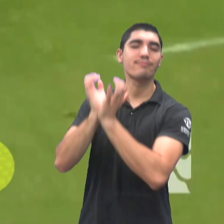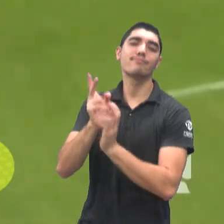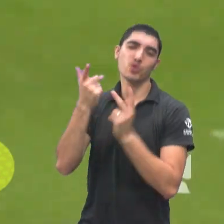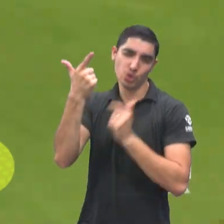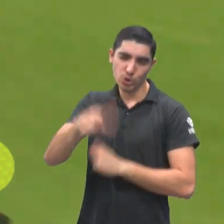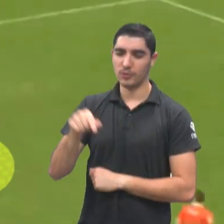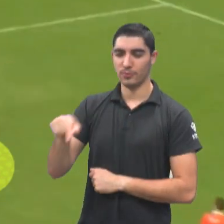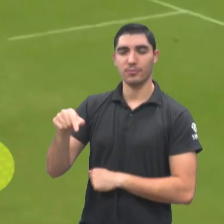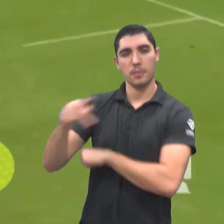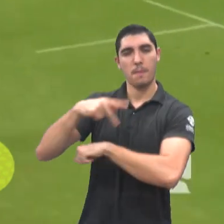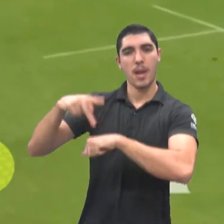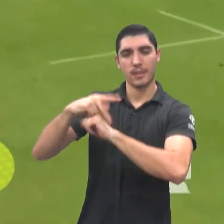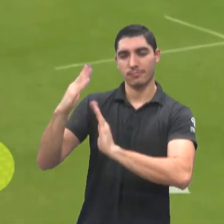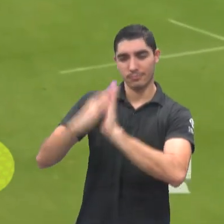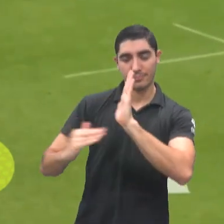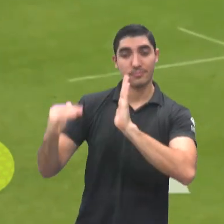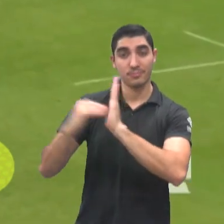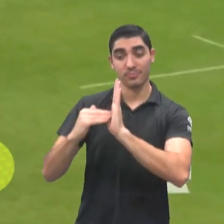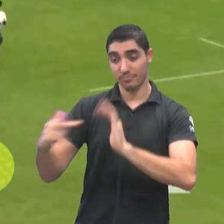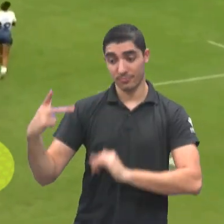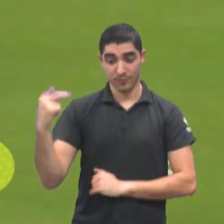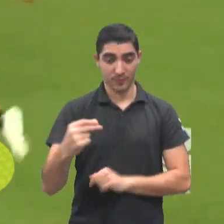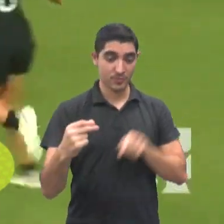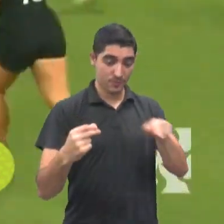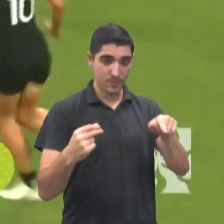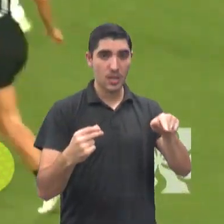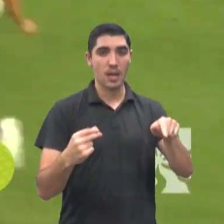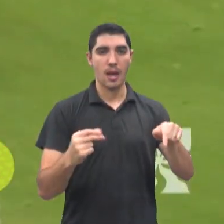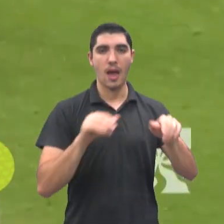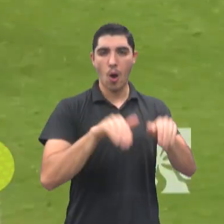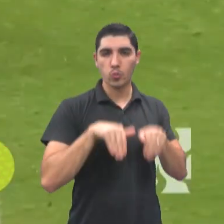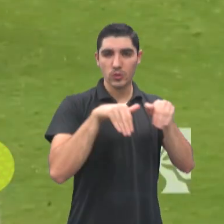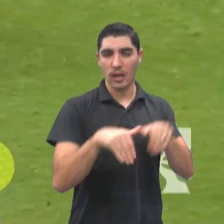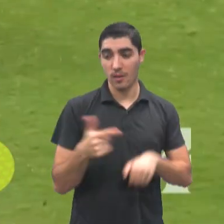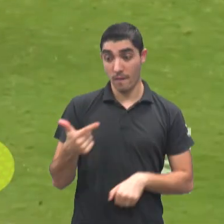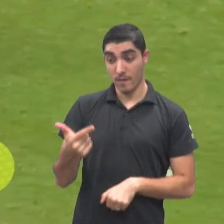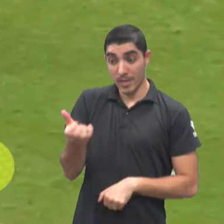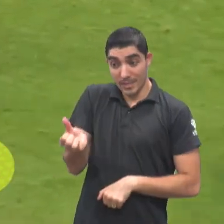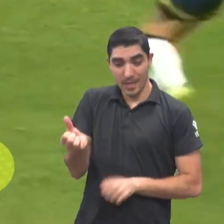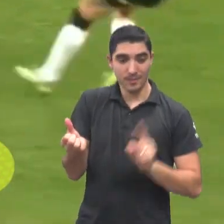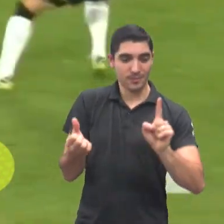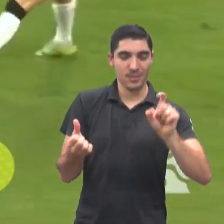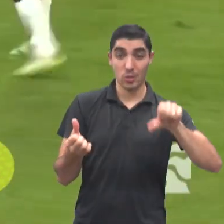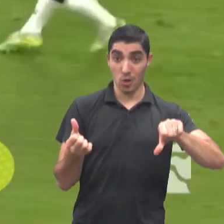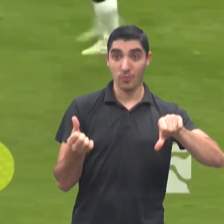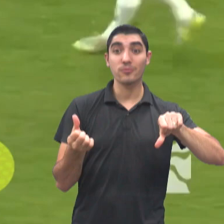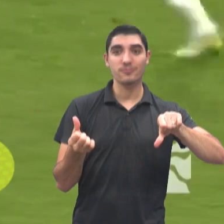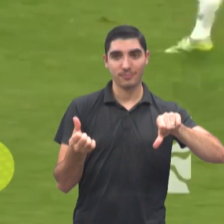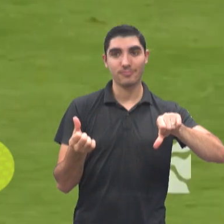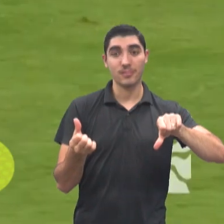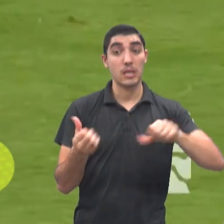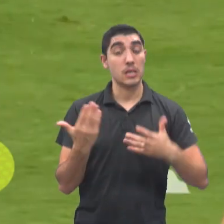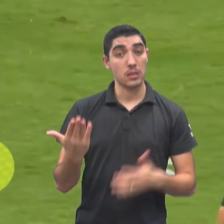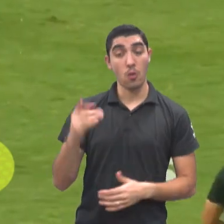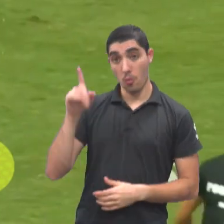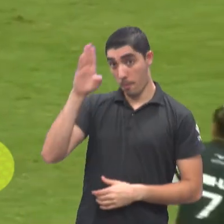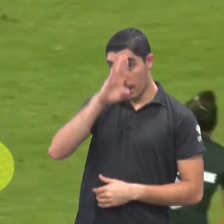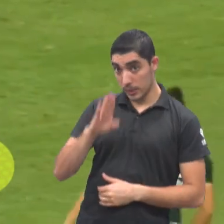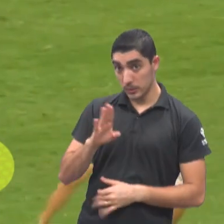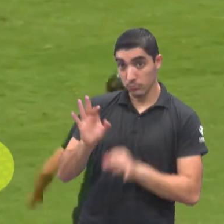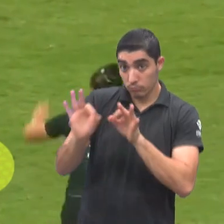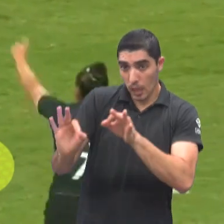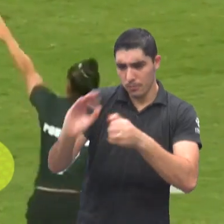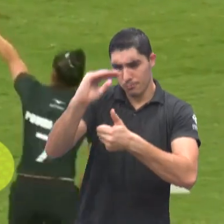que bateu a Austrália por 26-19 em jogo mais do que emocionante. Na temporada, o Brasil segue na 9ª posição e